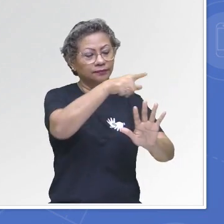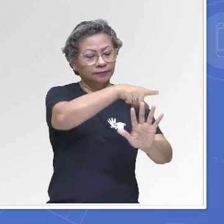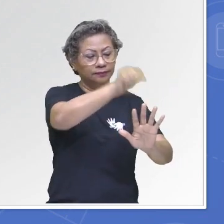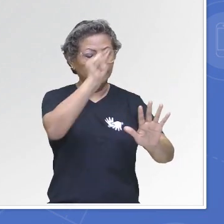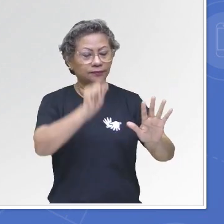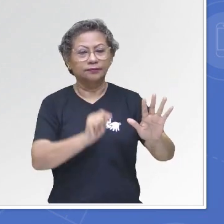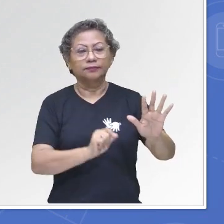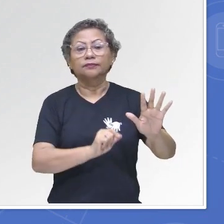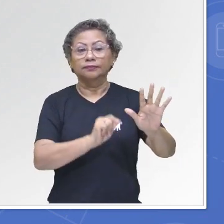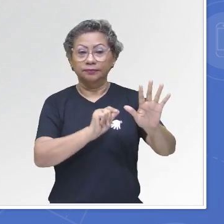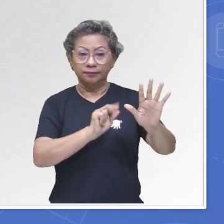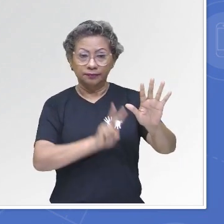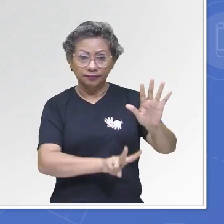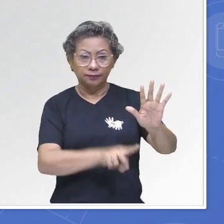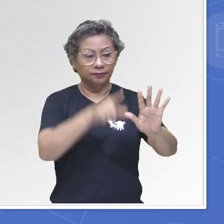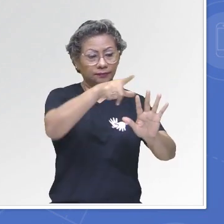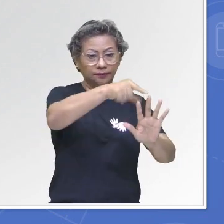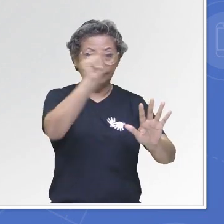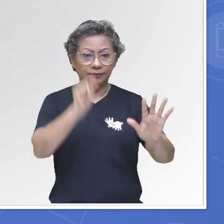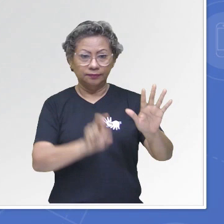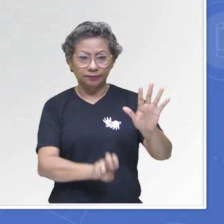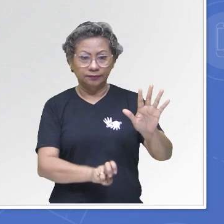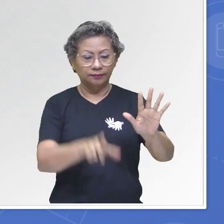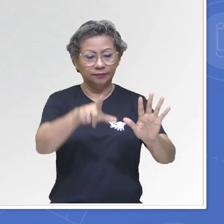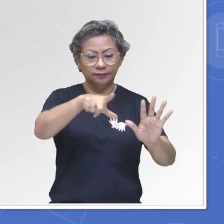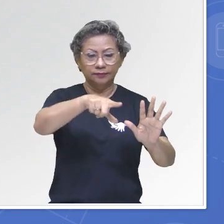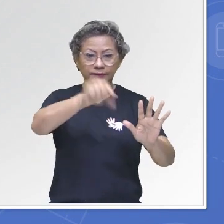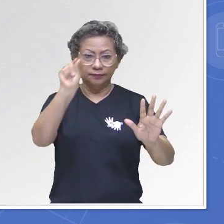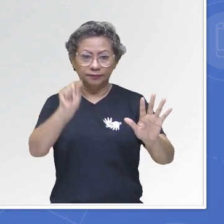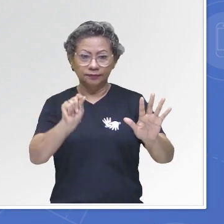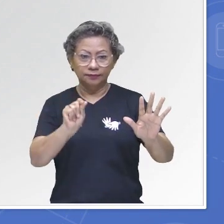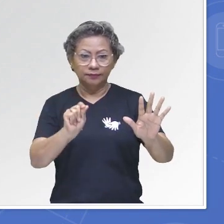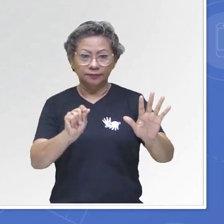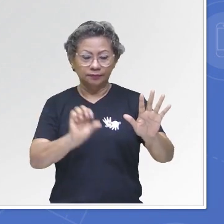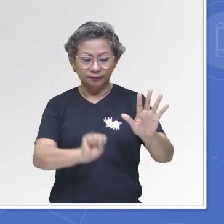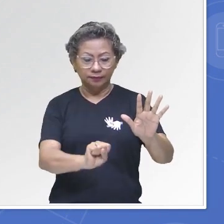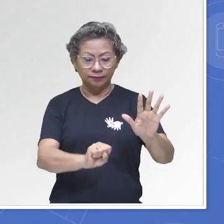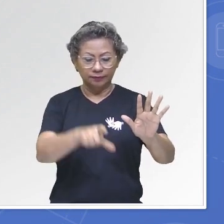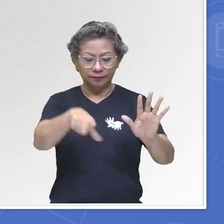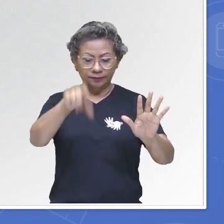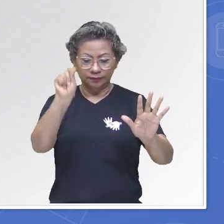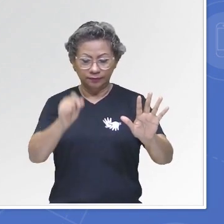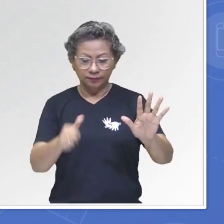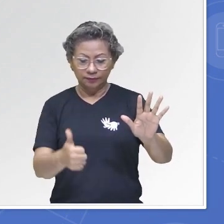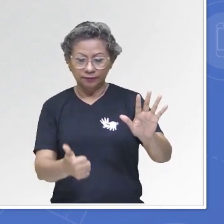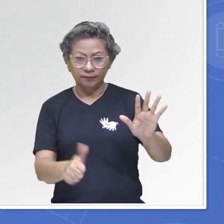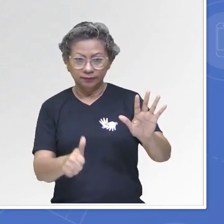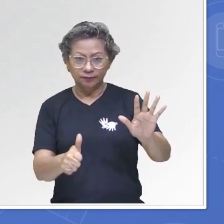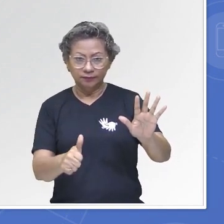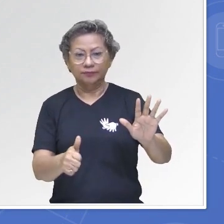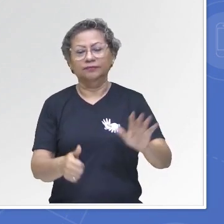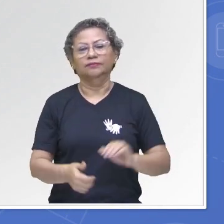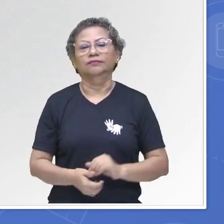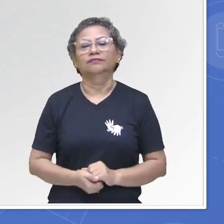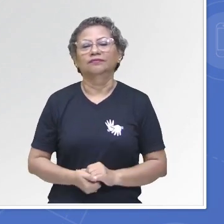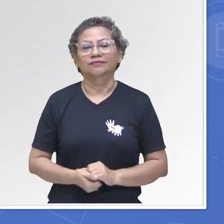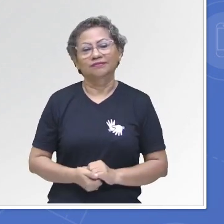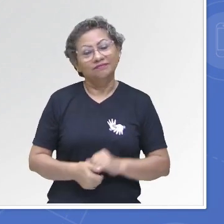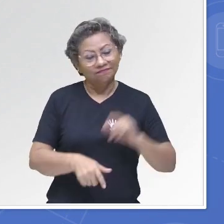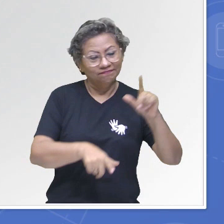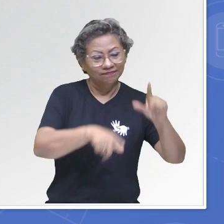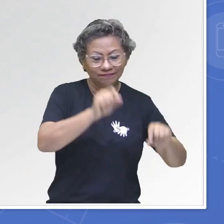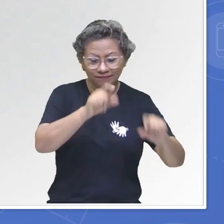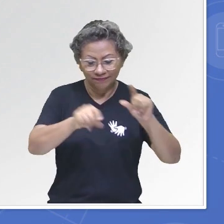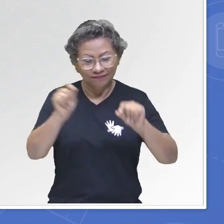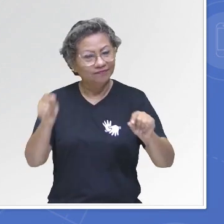selecionados, né? A partir do terceiro, a gente seleciona. Então, é sempre esse critério. De 3 em 3, a gente recolhe um indivíduo para fazer